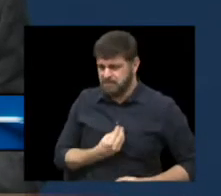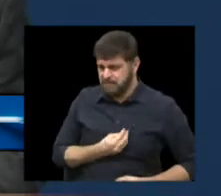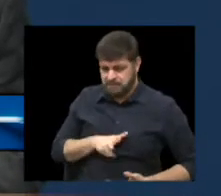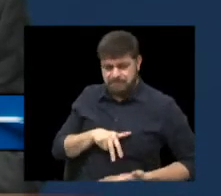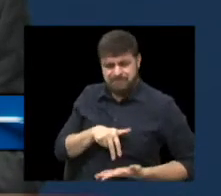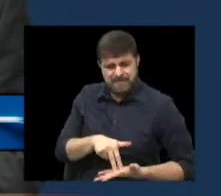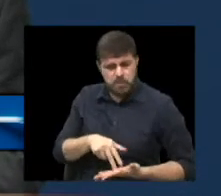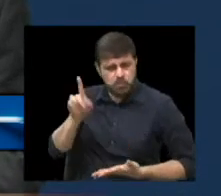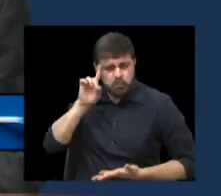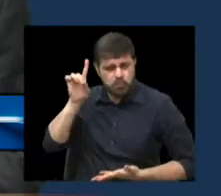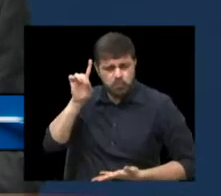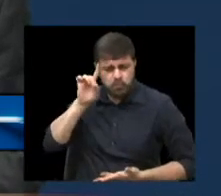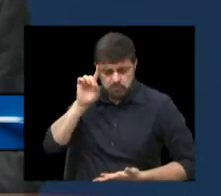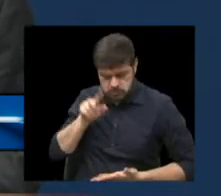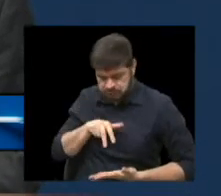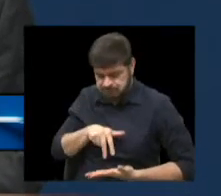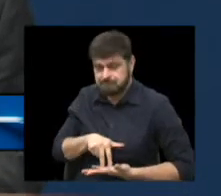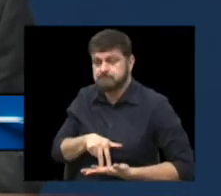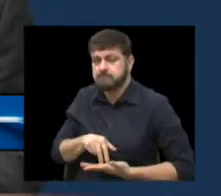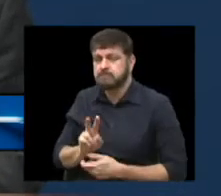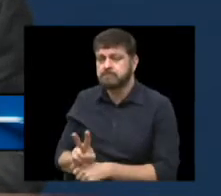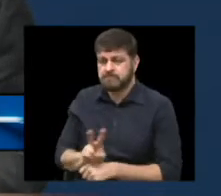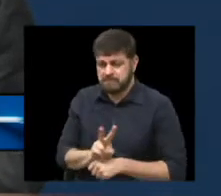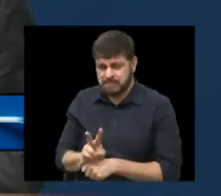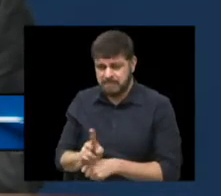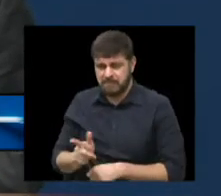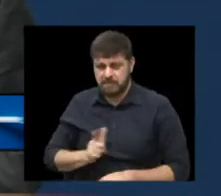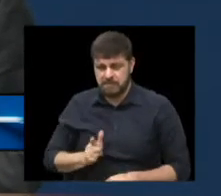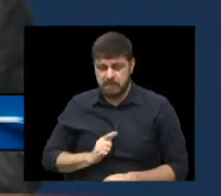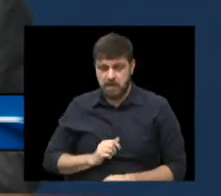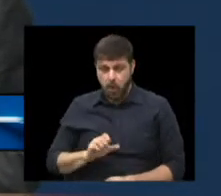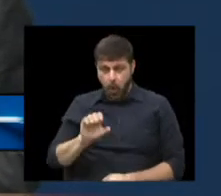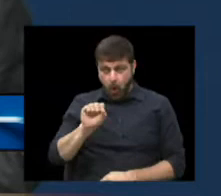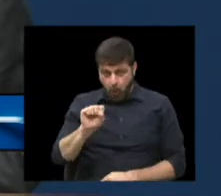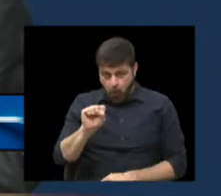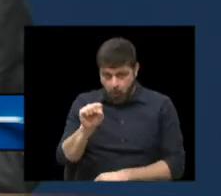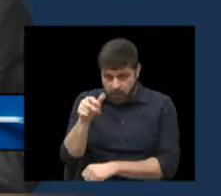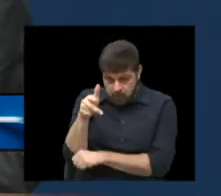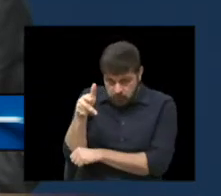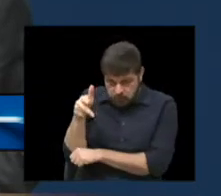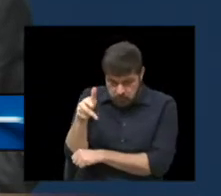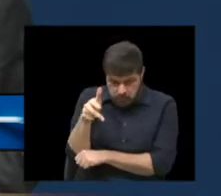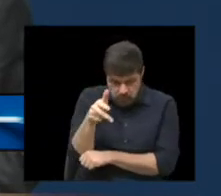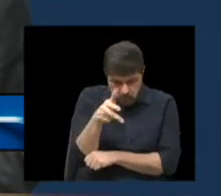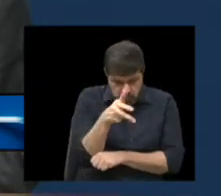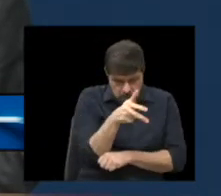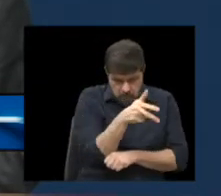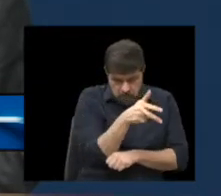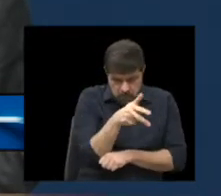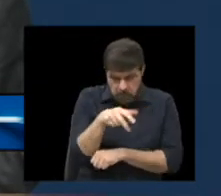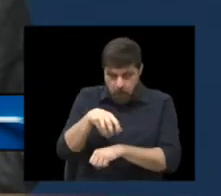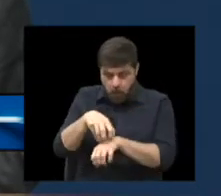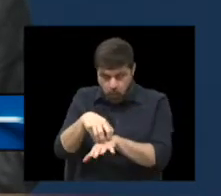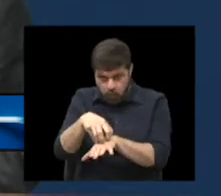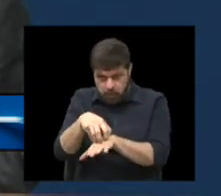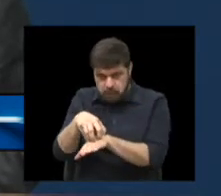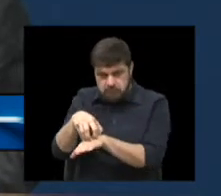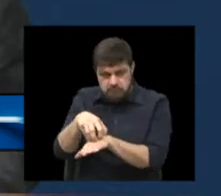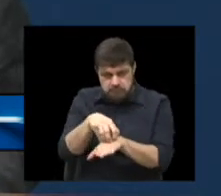dias, né, no centro de convivência. São 8 ou 12 câmaras instaladas nesse ônibus e, com certeza,